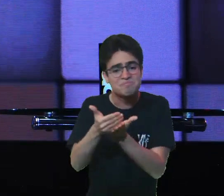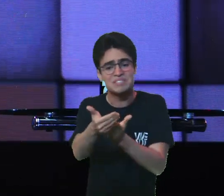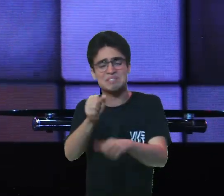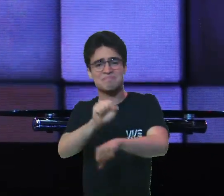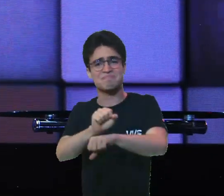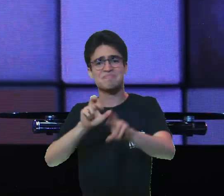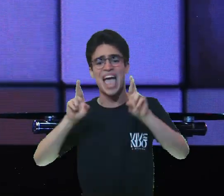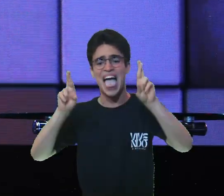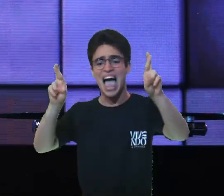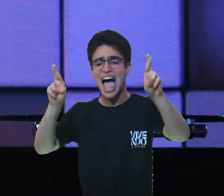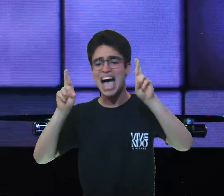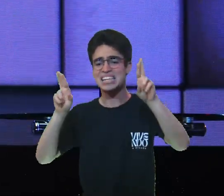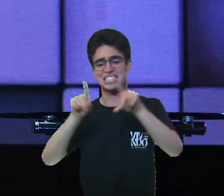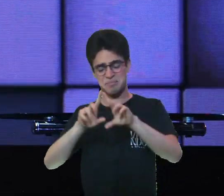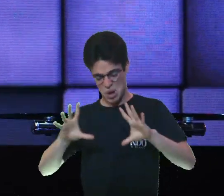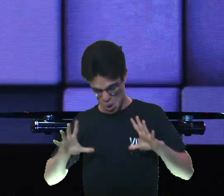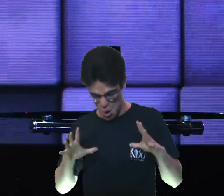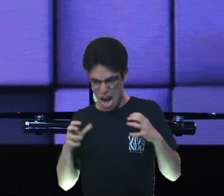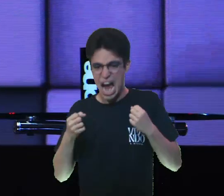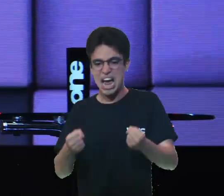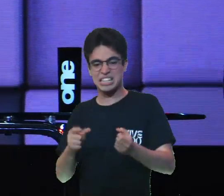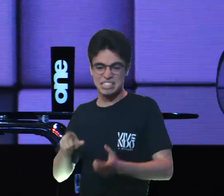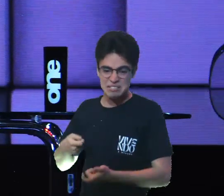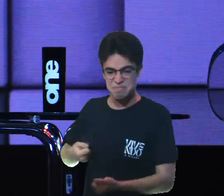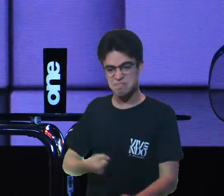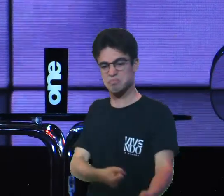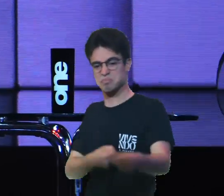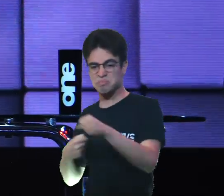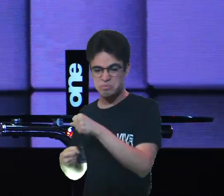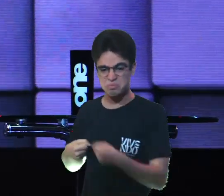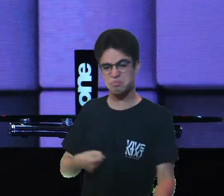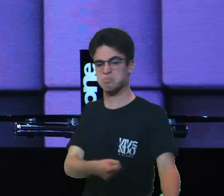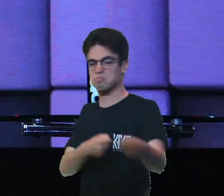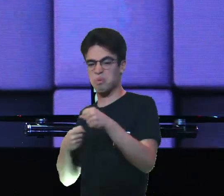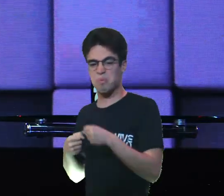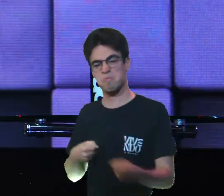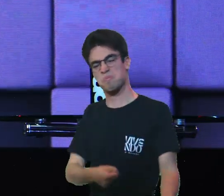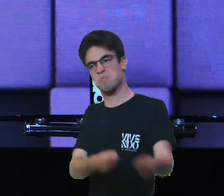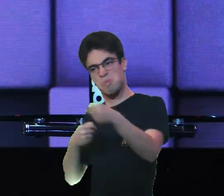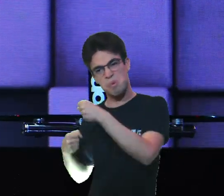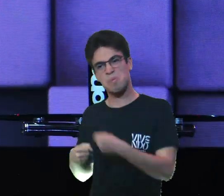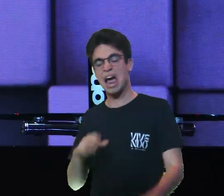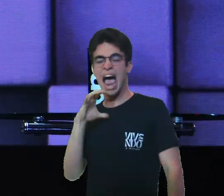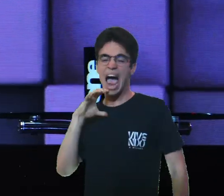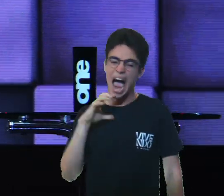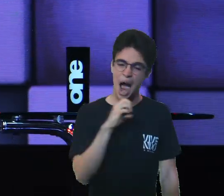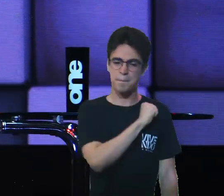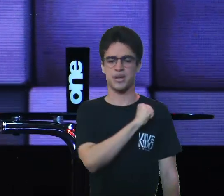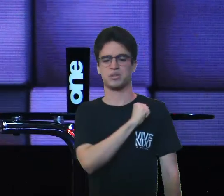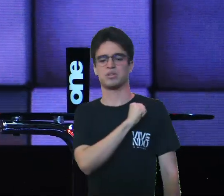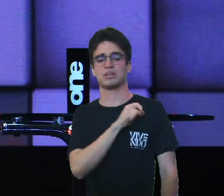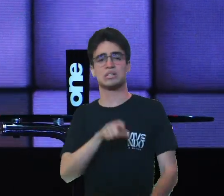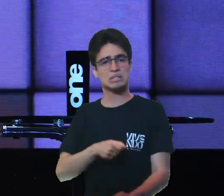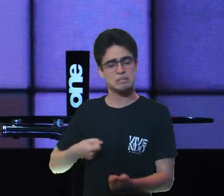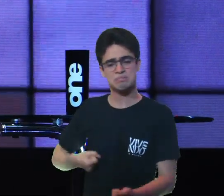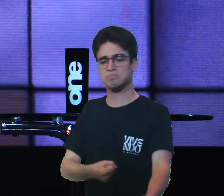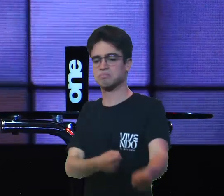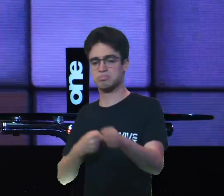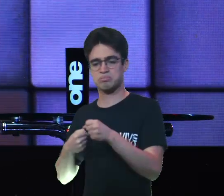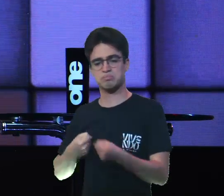esperança e uma coragem que o fazem cavar com força total. A cova é